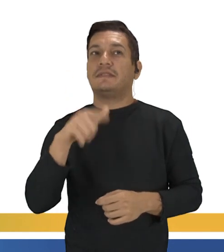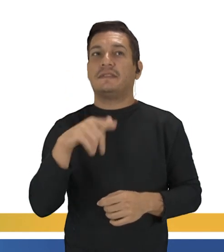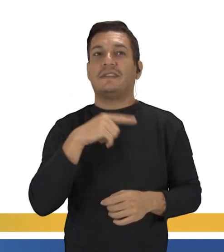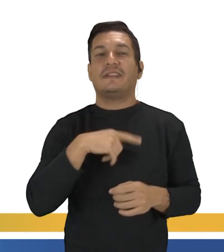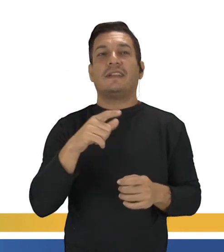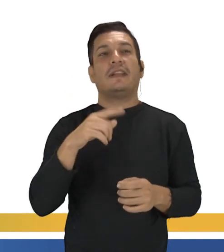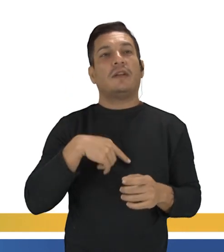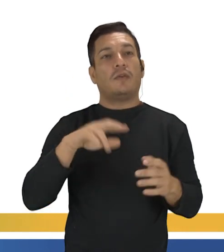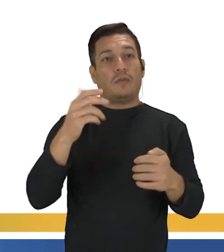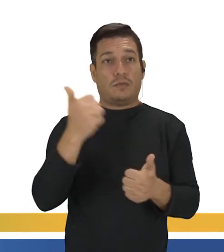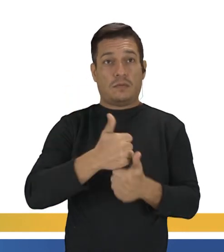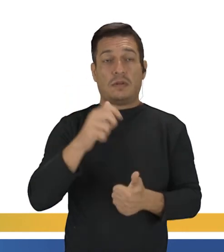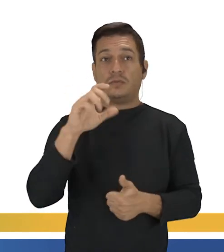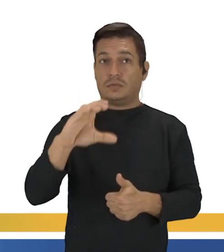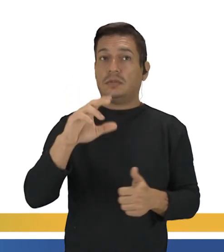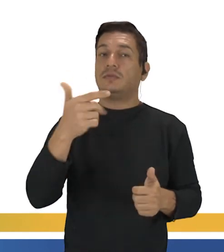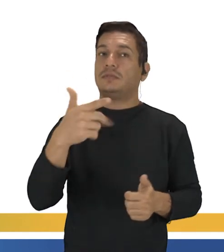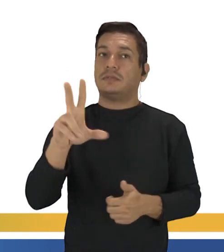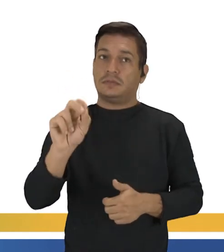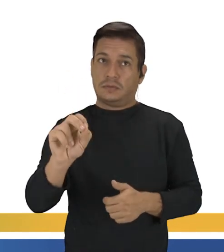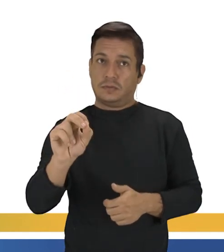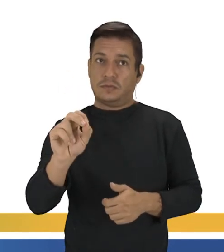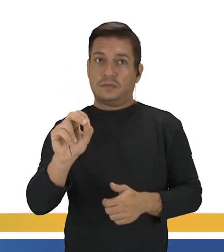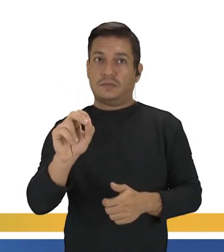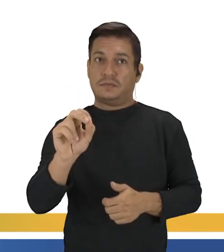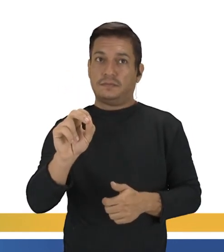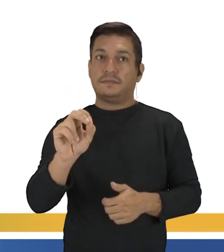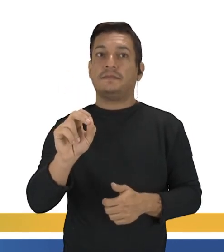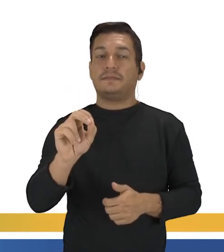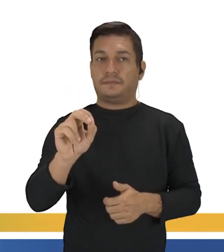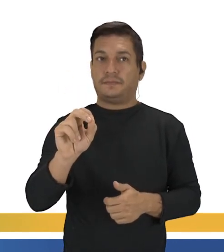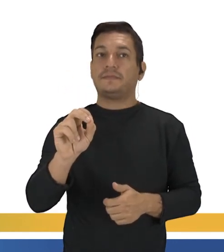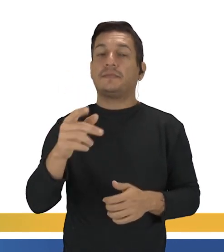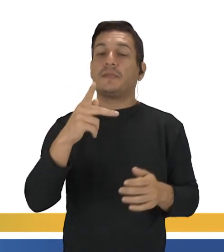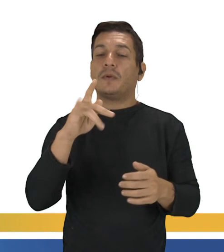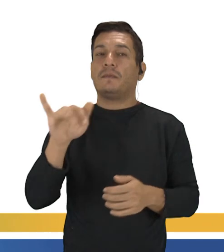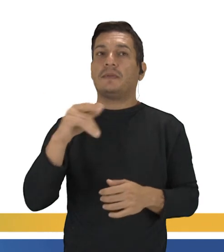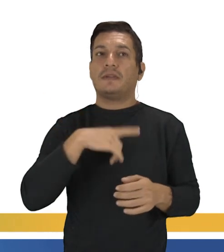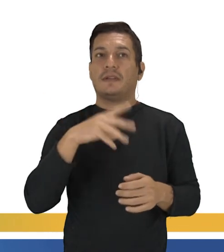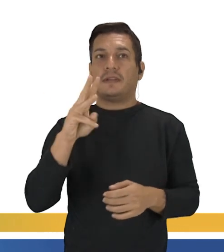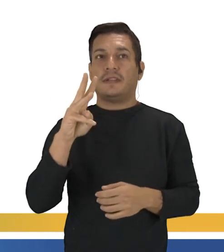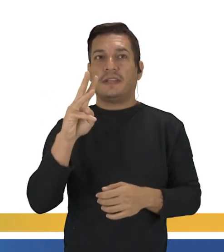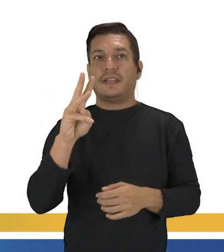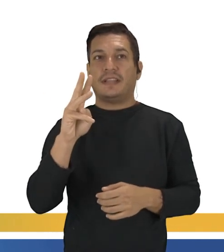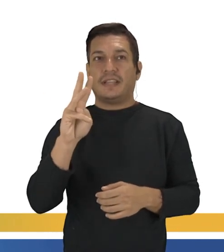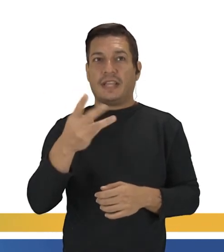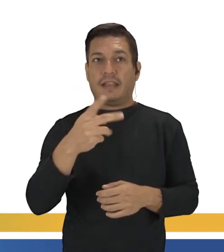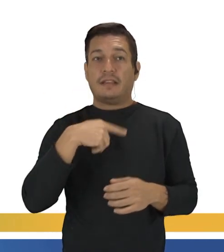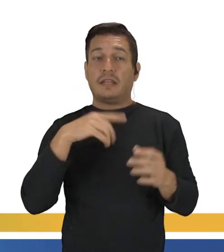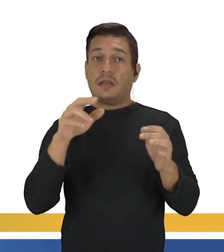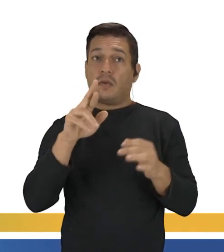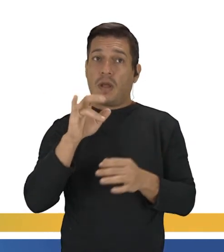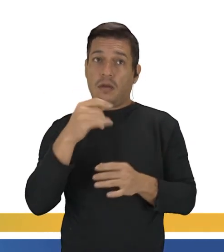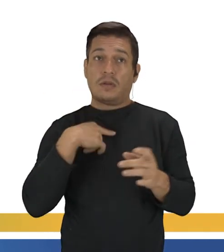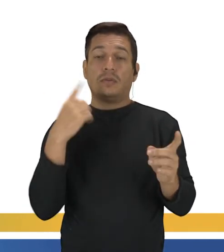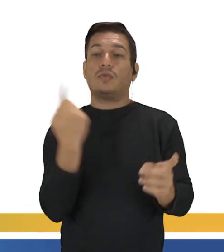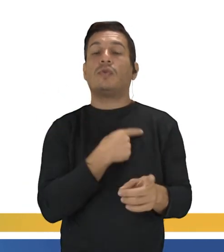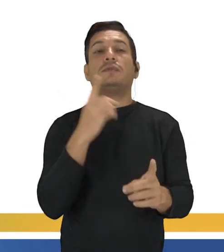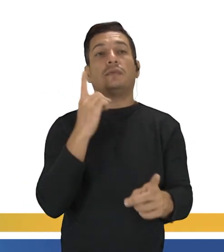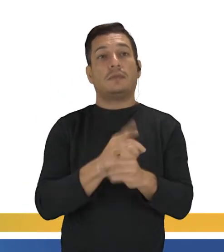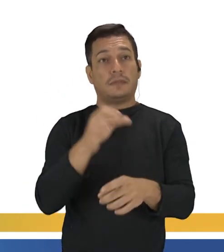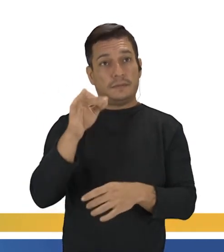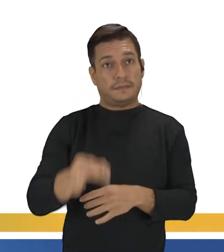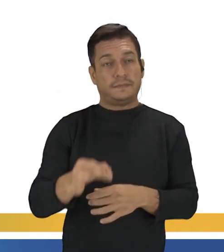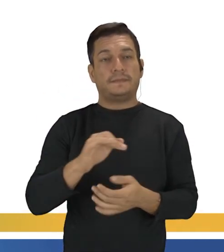isso que no lugar do C ficou 250. O 2 repete, o π é 3,14 e o raio que a gente vai atrás.